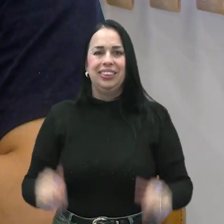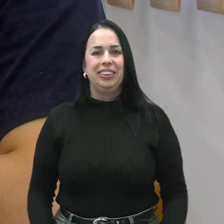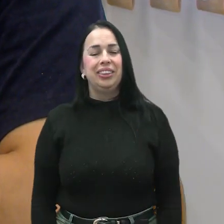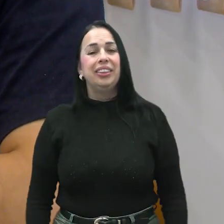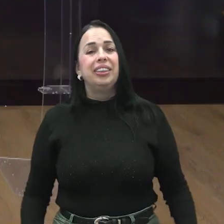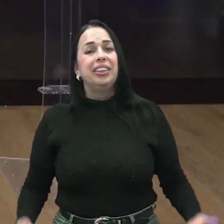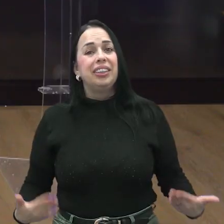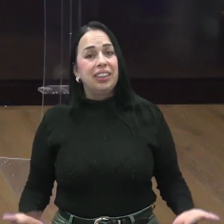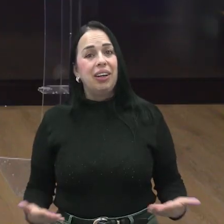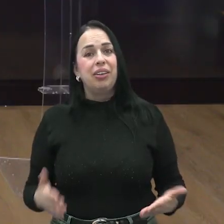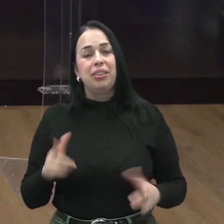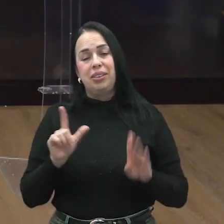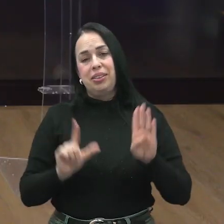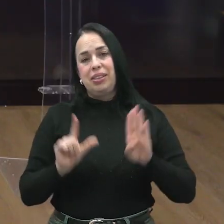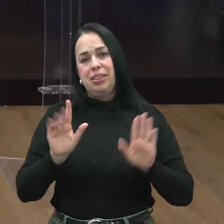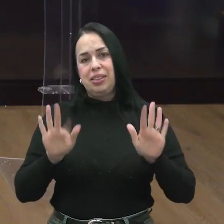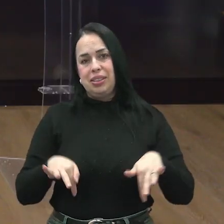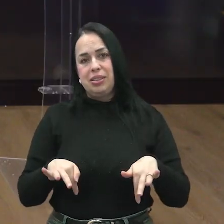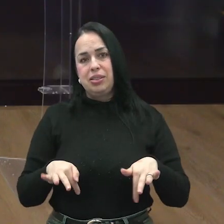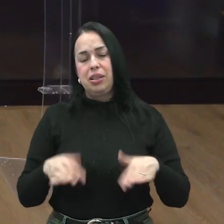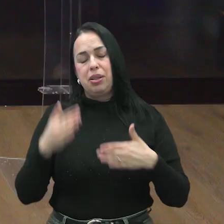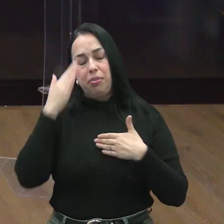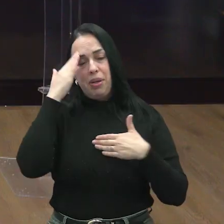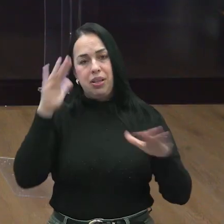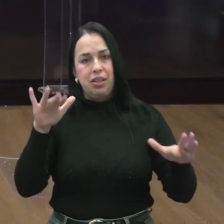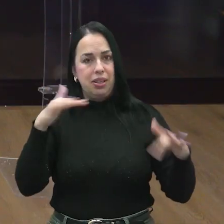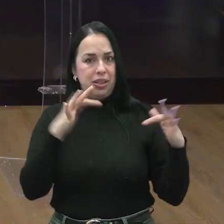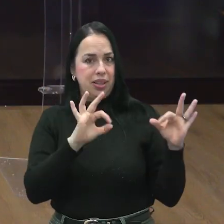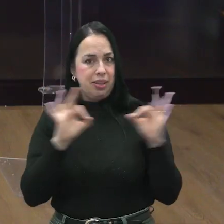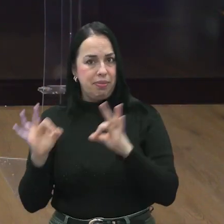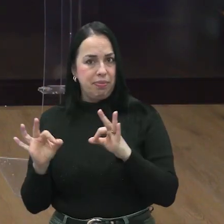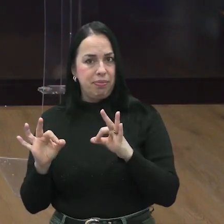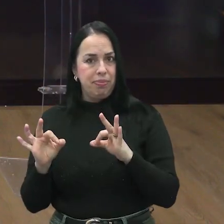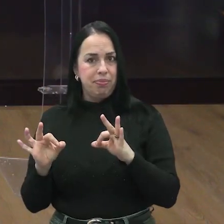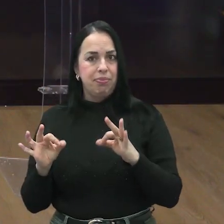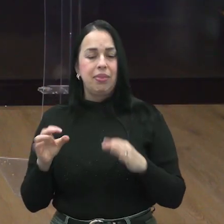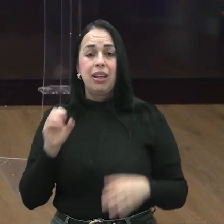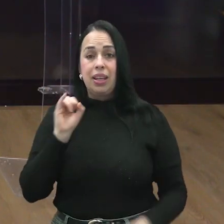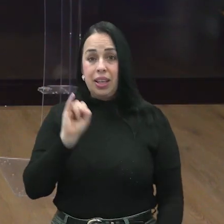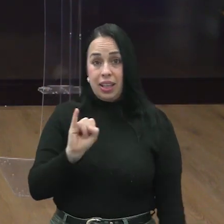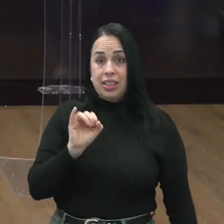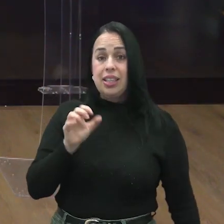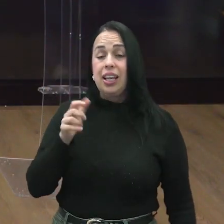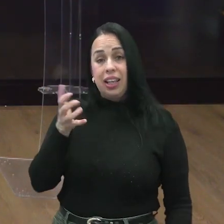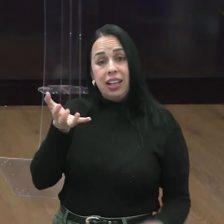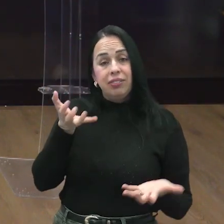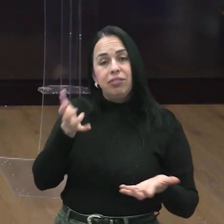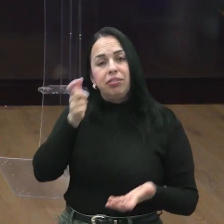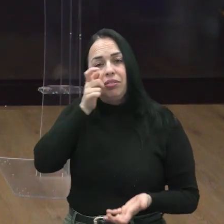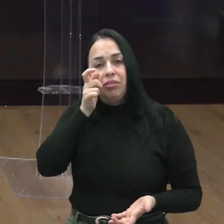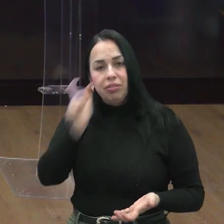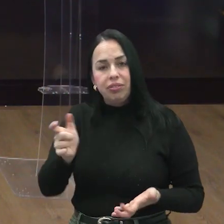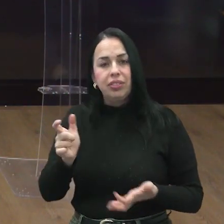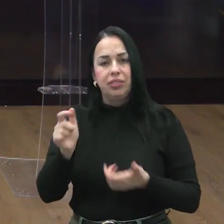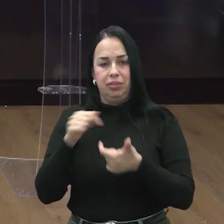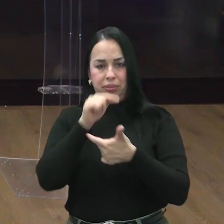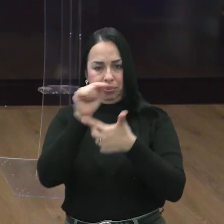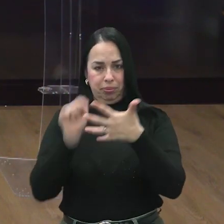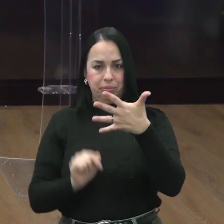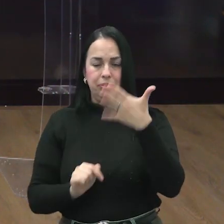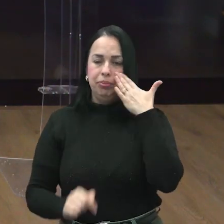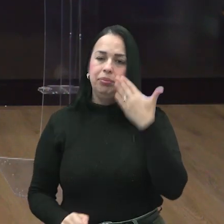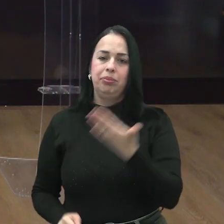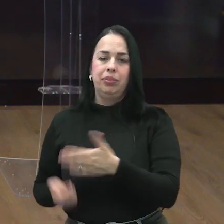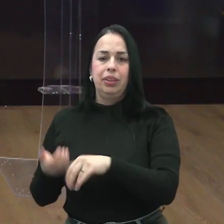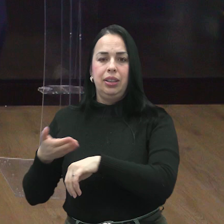atrás. E o Boletim Legislativo fica por aqui. Obrigada pela sua companhia. Se você quiser rever alguma reportagem do programa